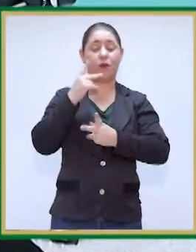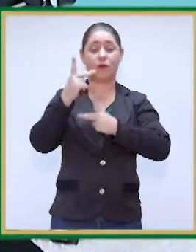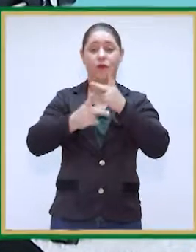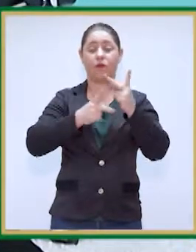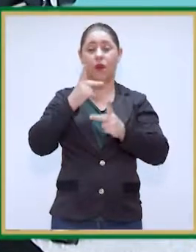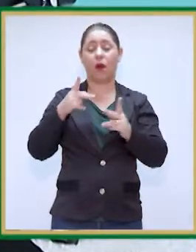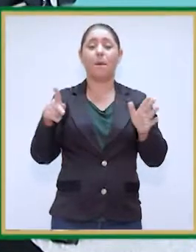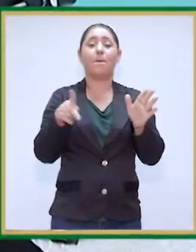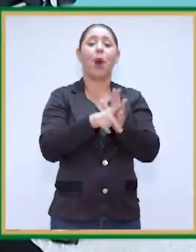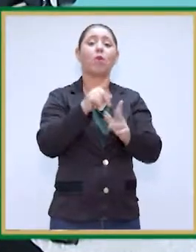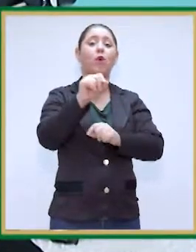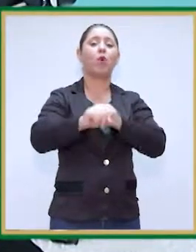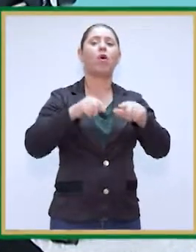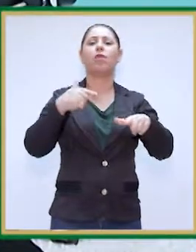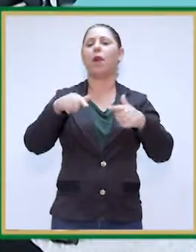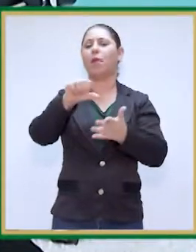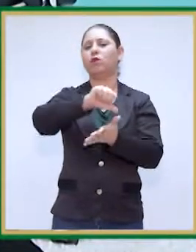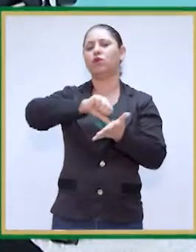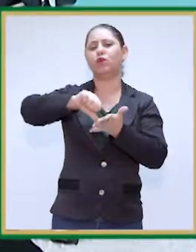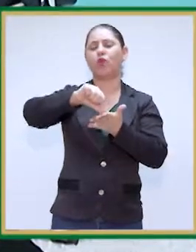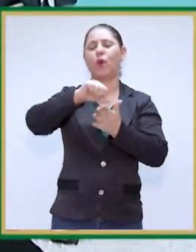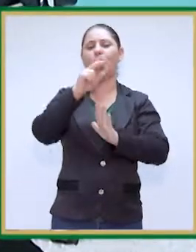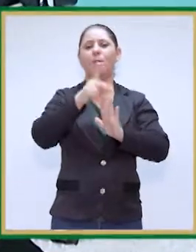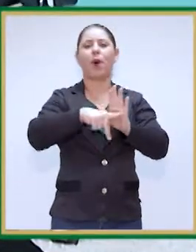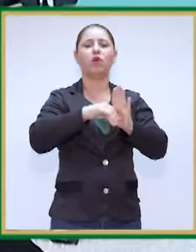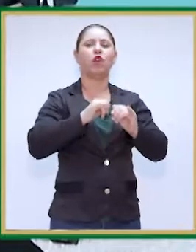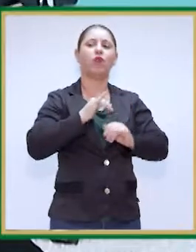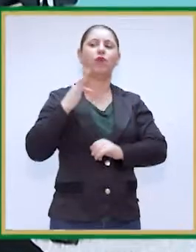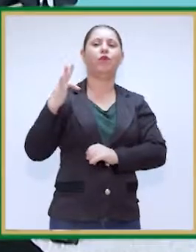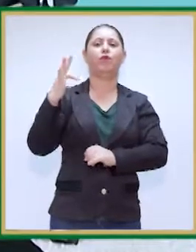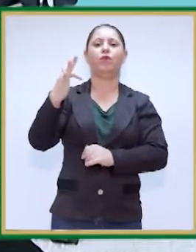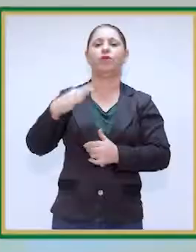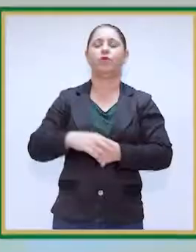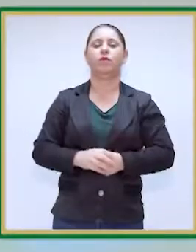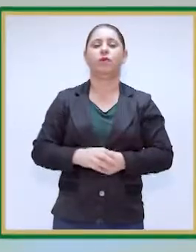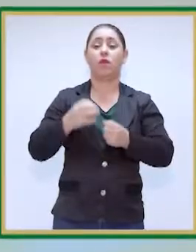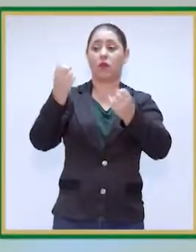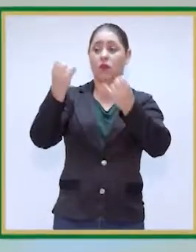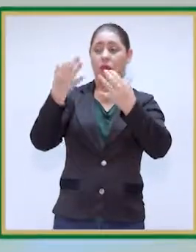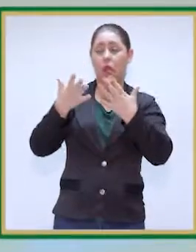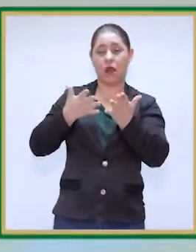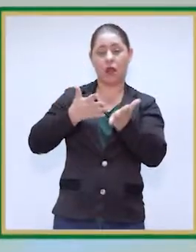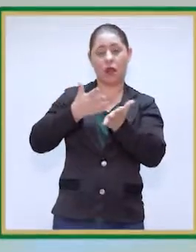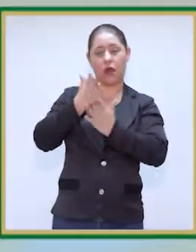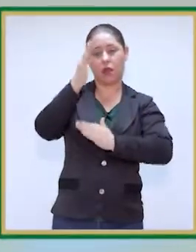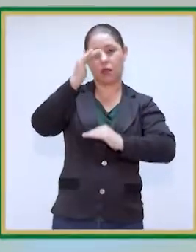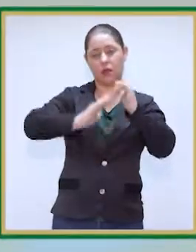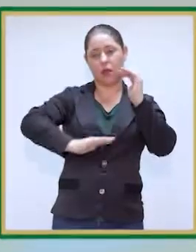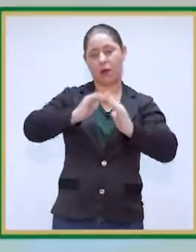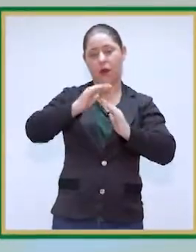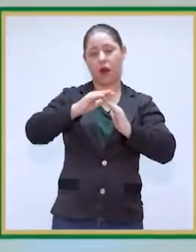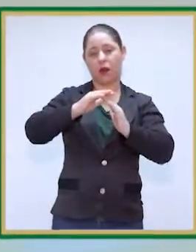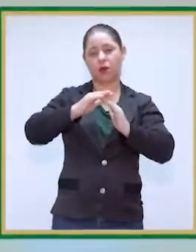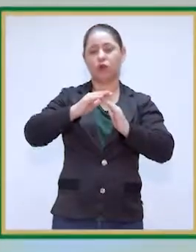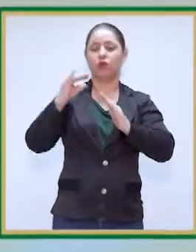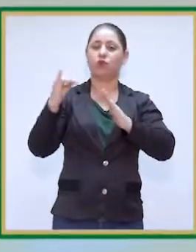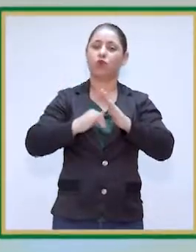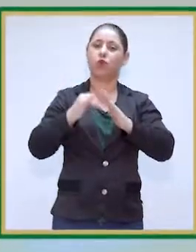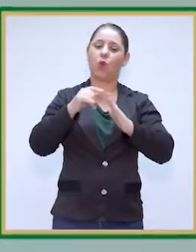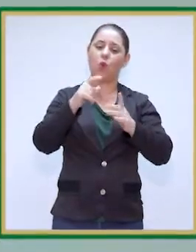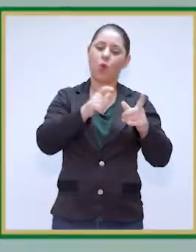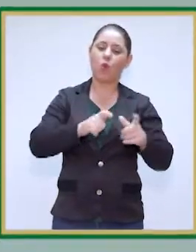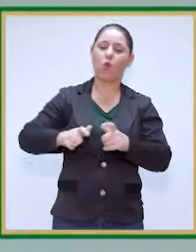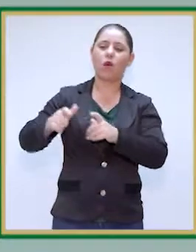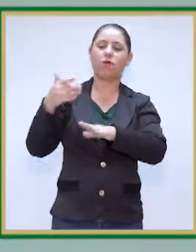núcleo e de projetos futuros, conta um pouco da sua trajetória na instituição, as comarcas por onde passou, o tempo de